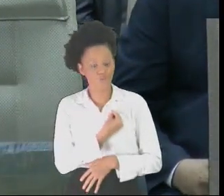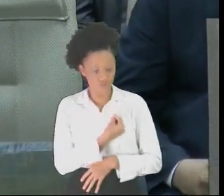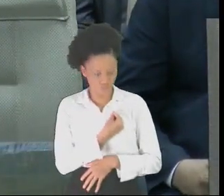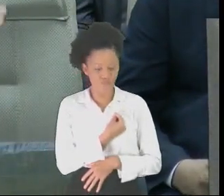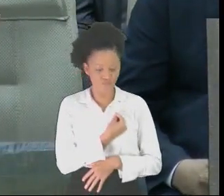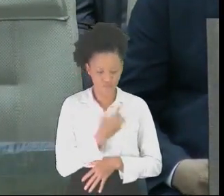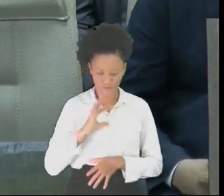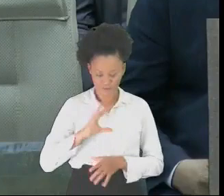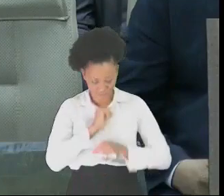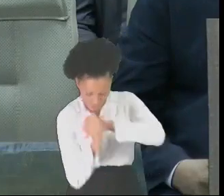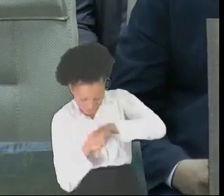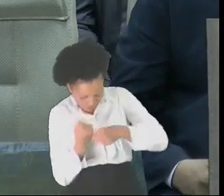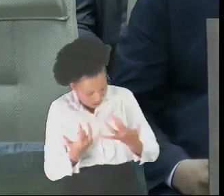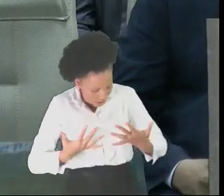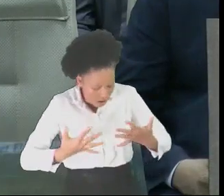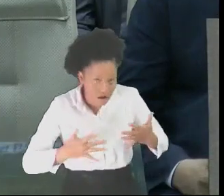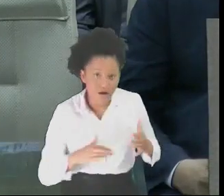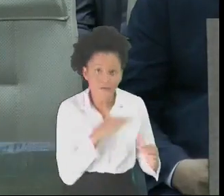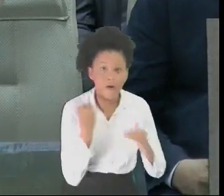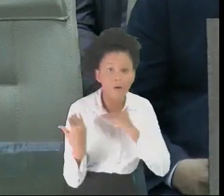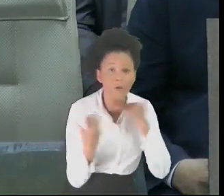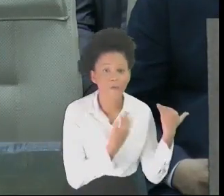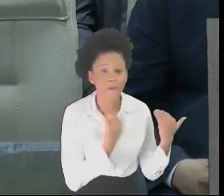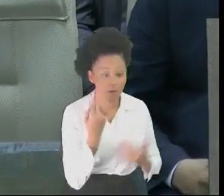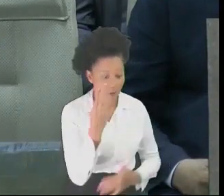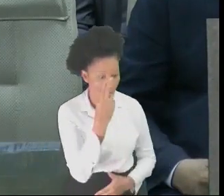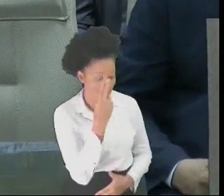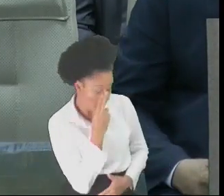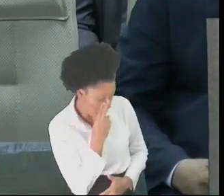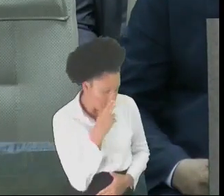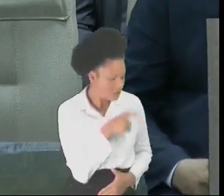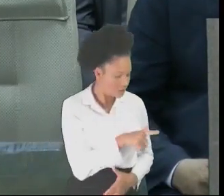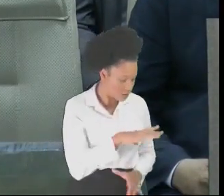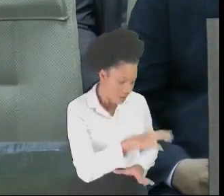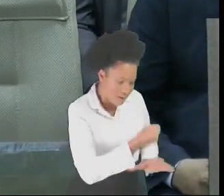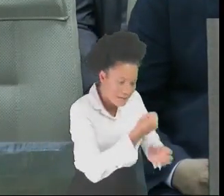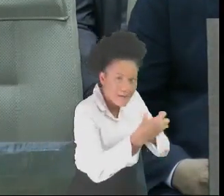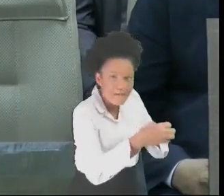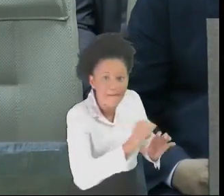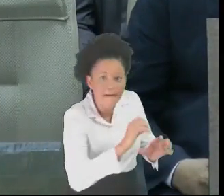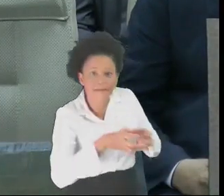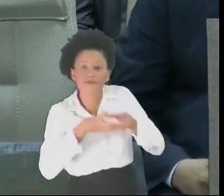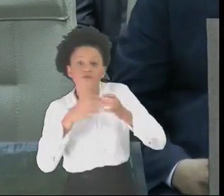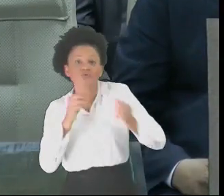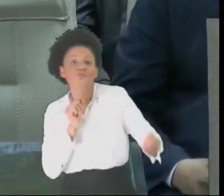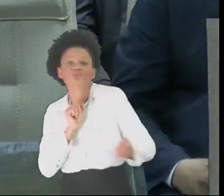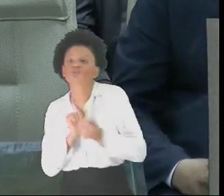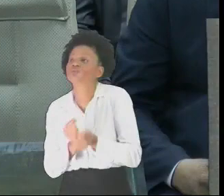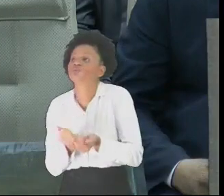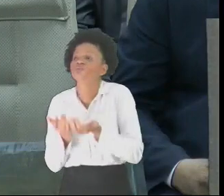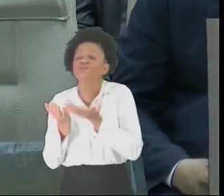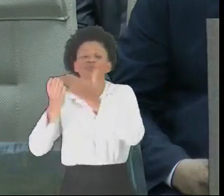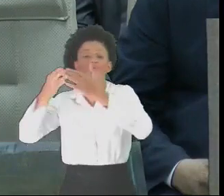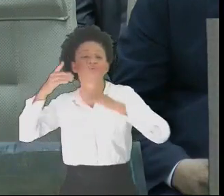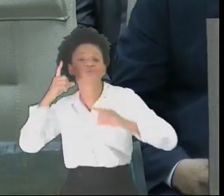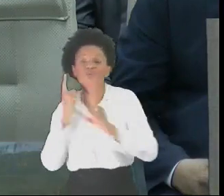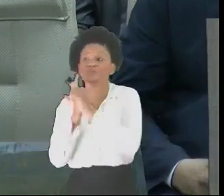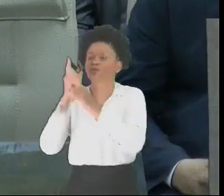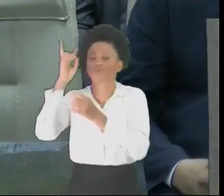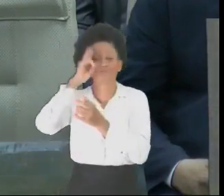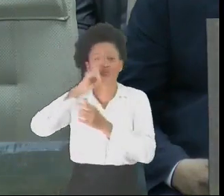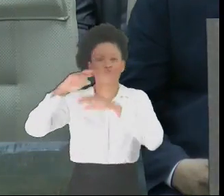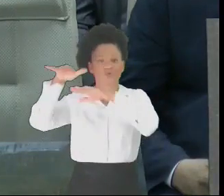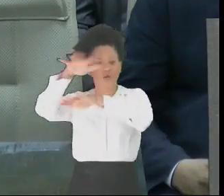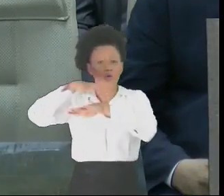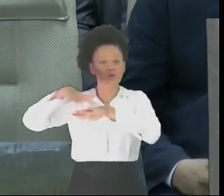arrebatados, transformados, e os mortos serão, e juntos subiremos para encontrar com quem, irmãos? Com o Senhor nos ares. E o